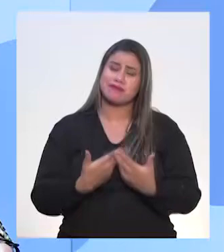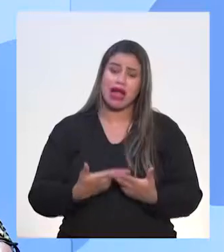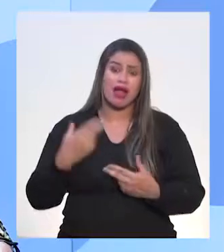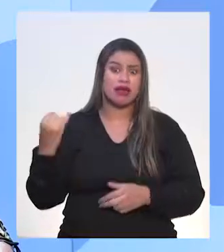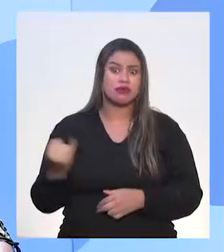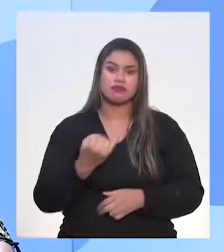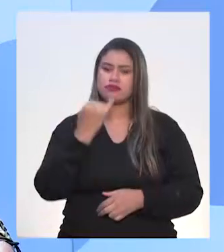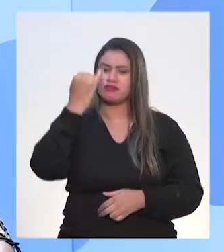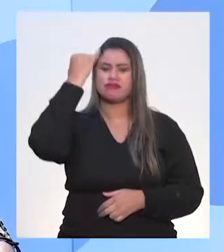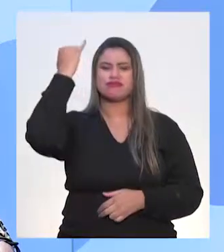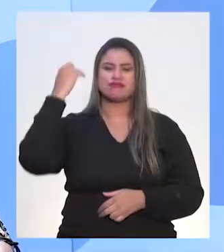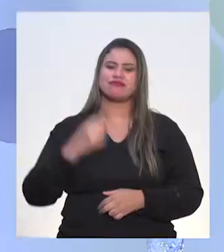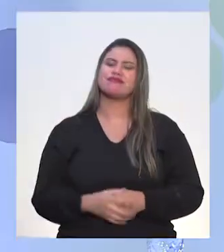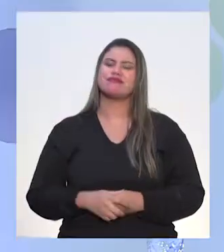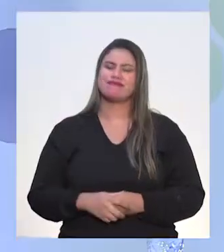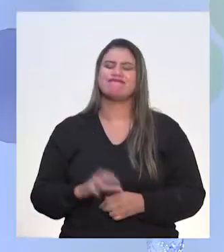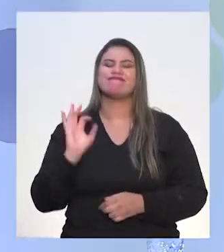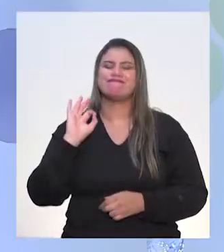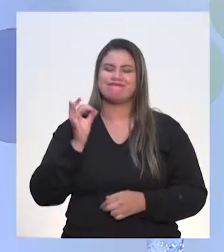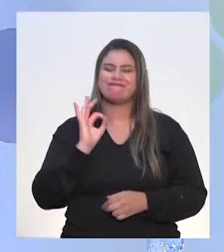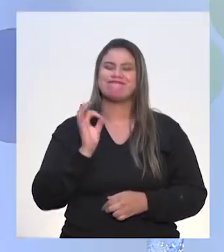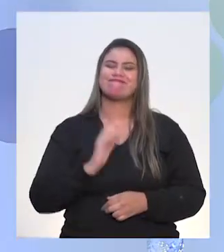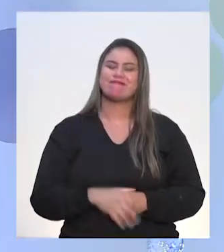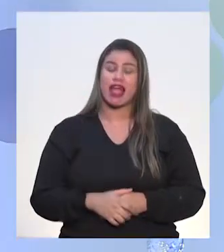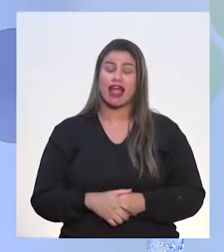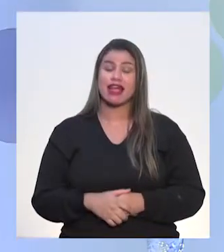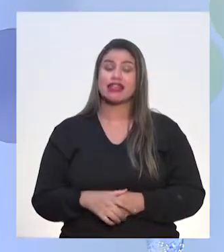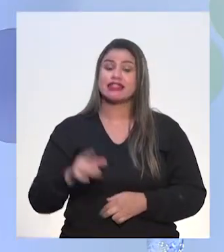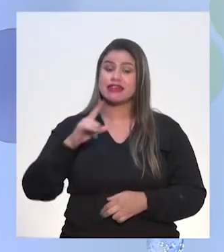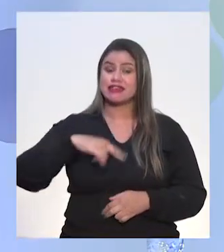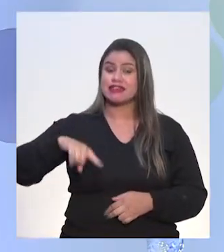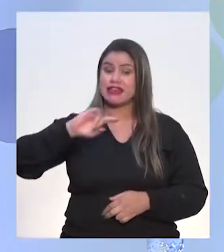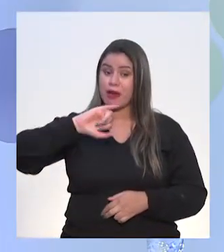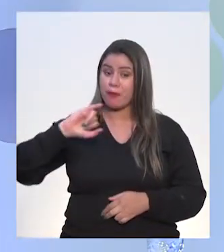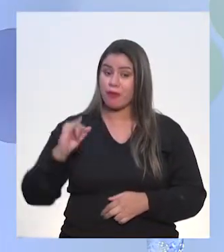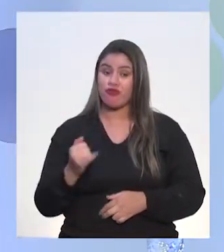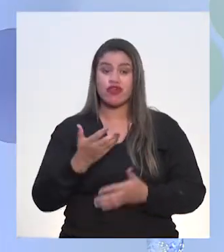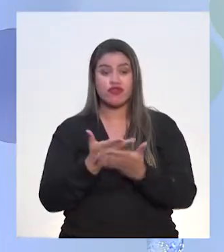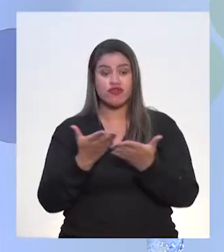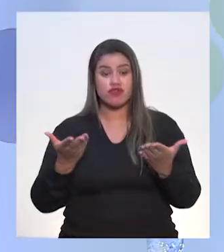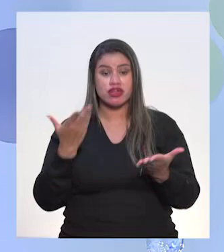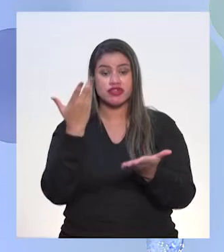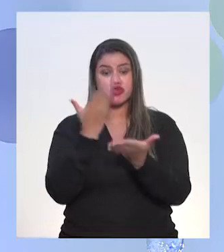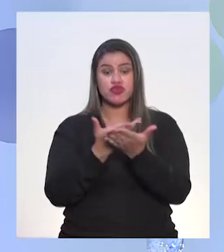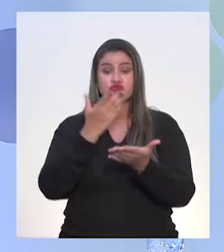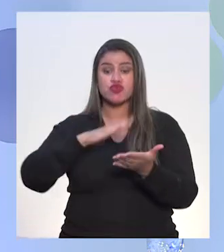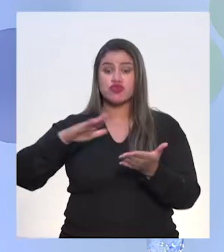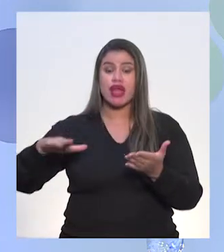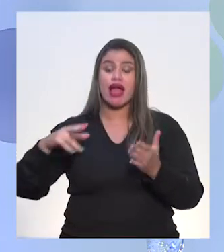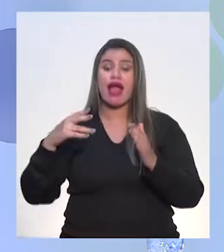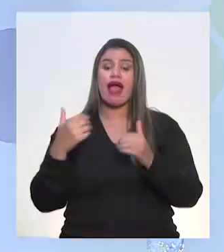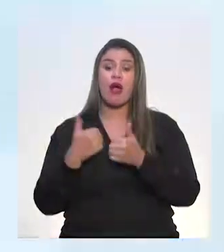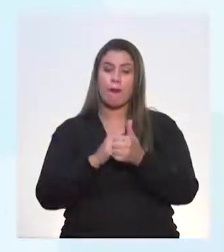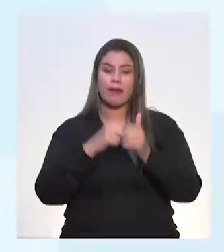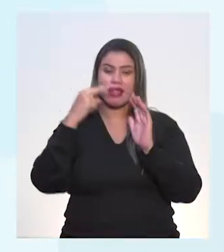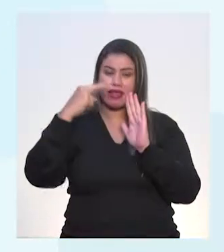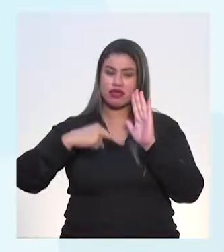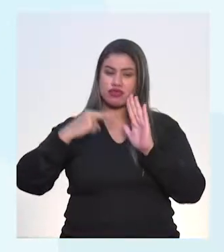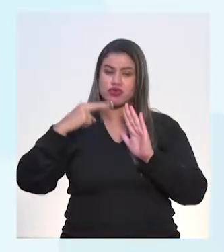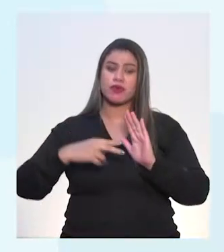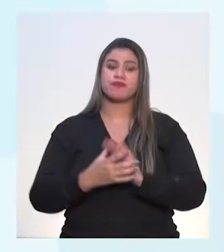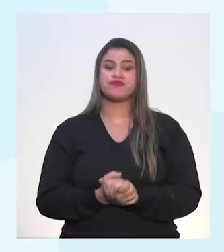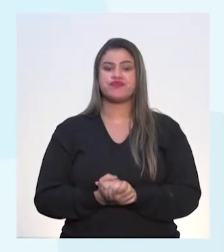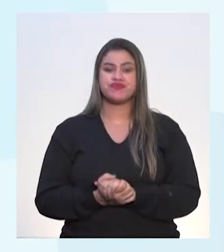muito importante exatamente então a gente já aproveita para convidar os alunos acompanharam a leitura ali na tela